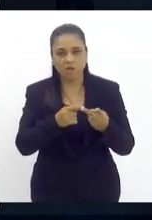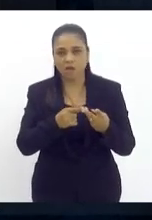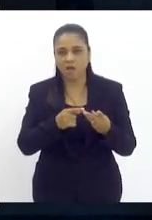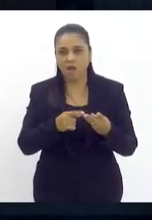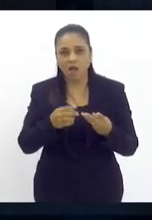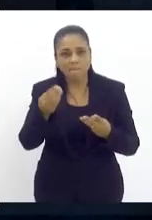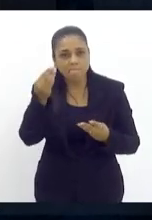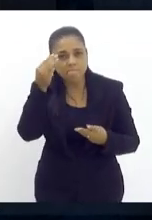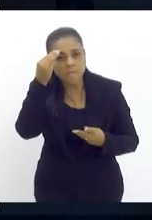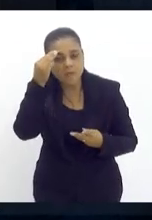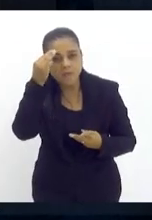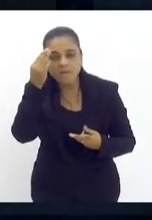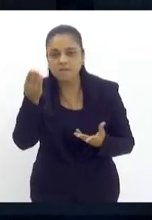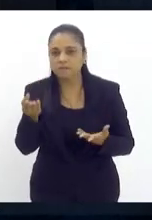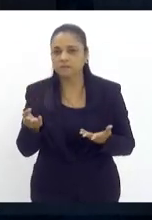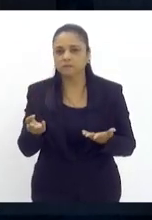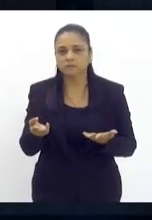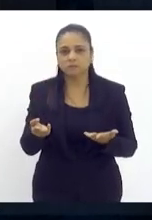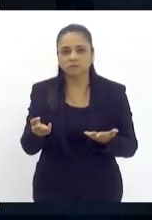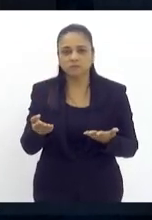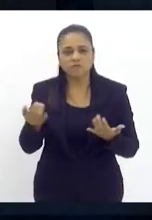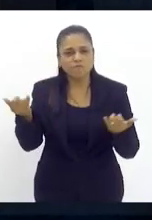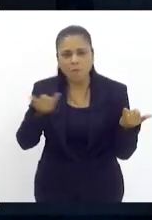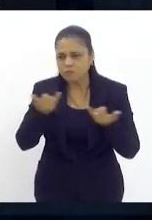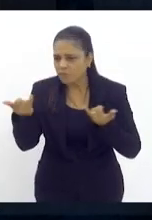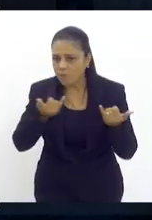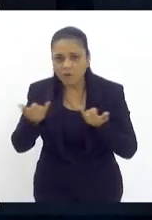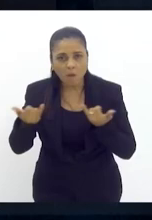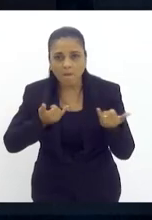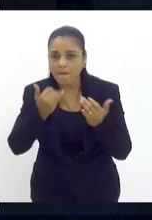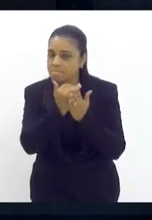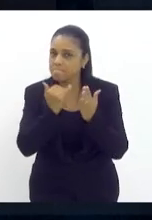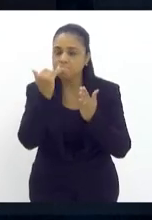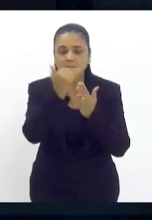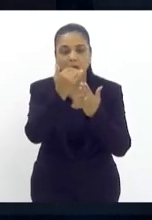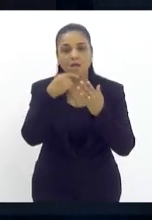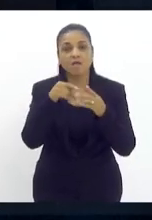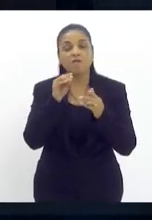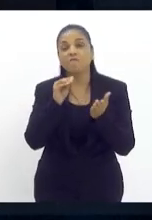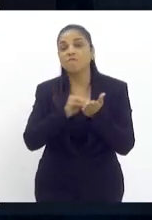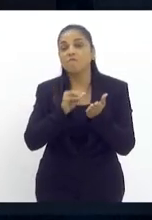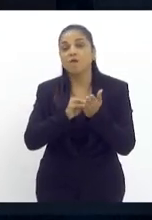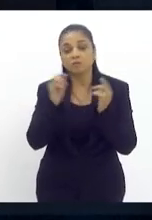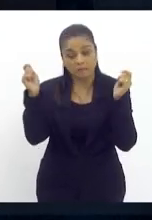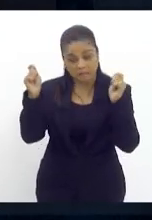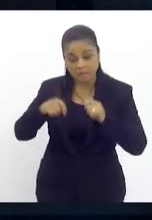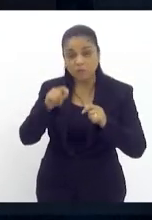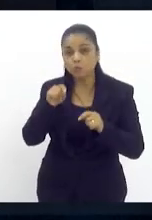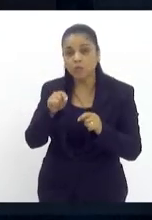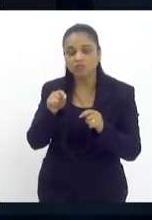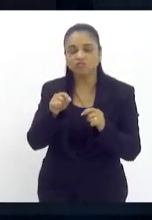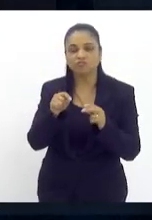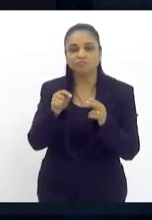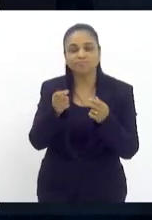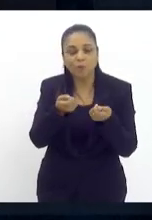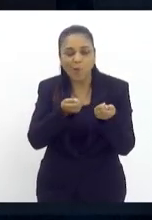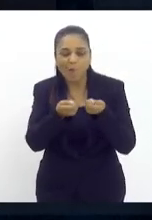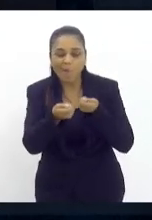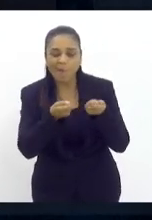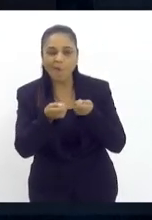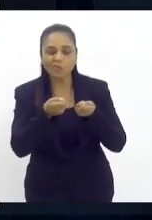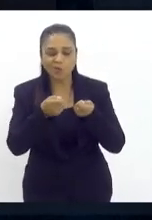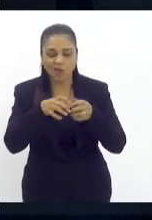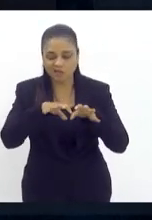a nossa mente aí, né? E falta o quê? Uma capacidade de gerenciar essa informação, de separar